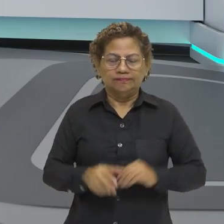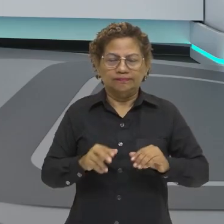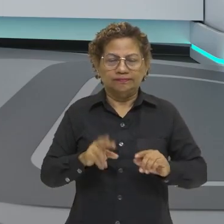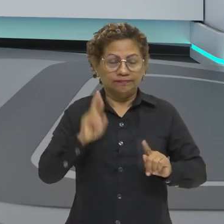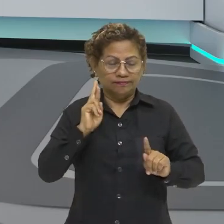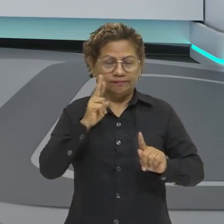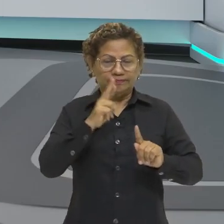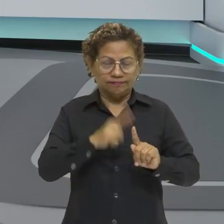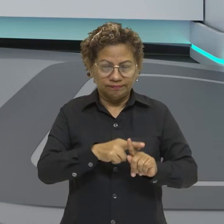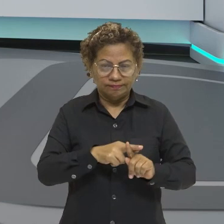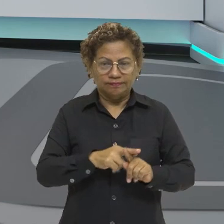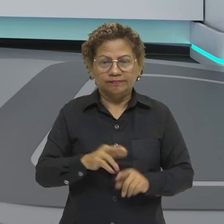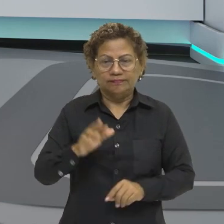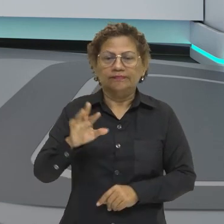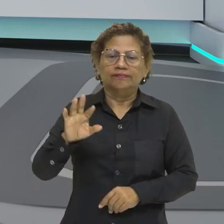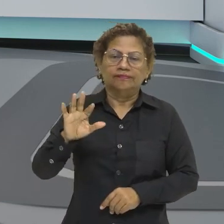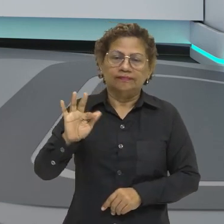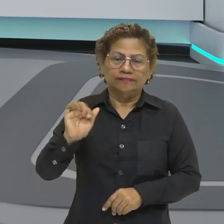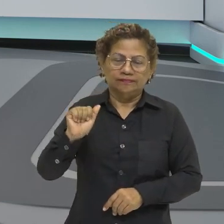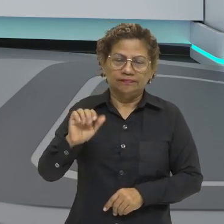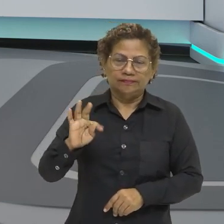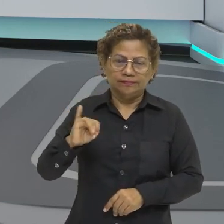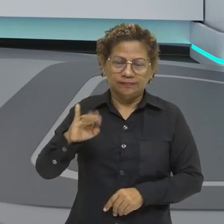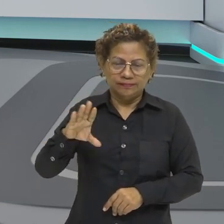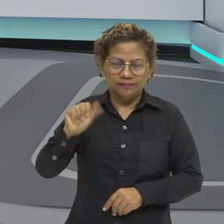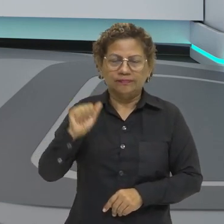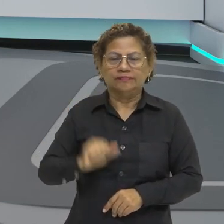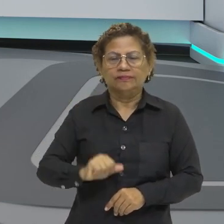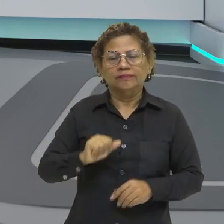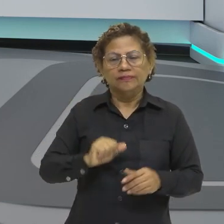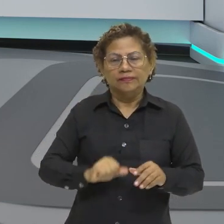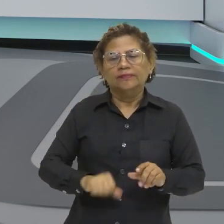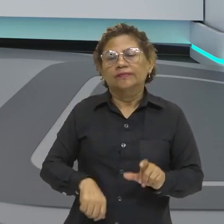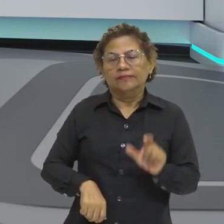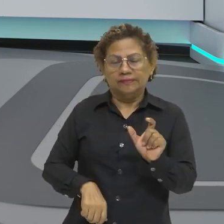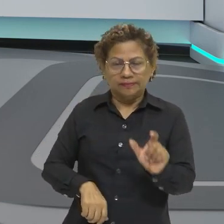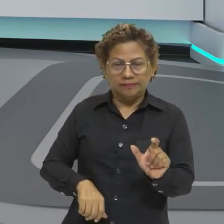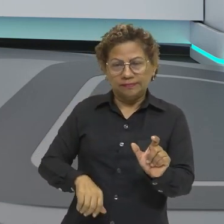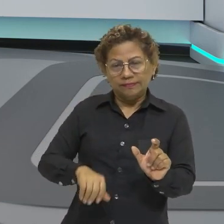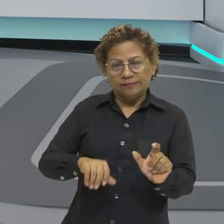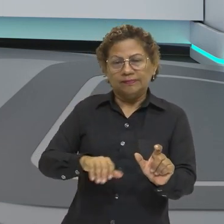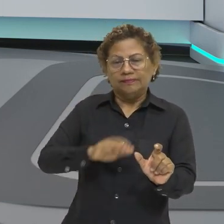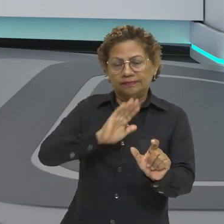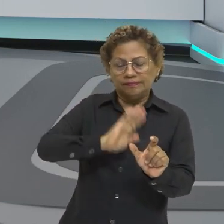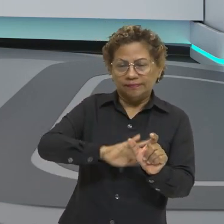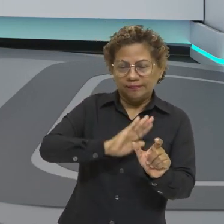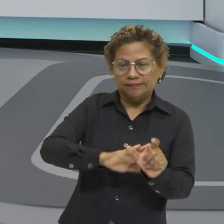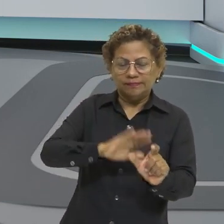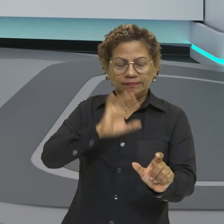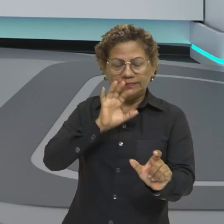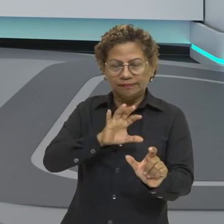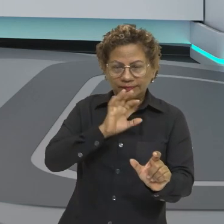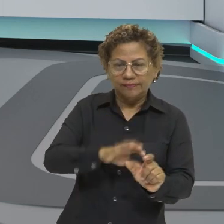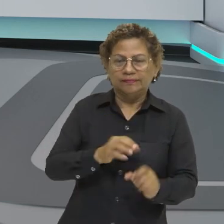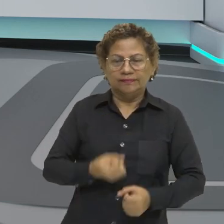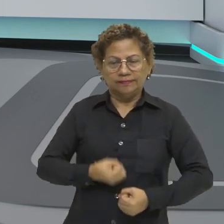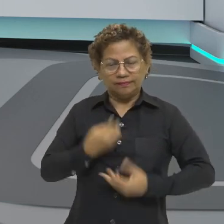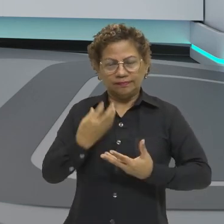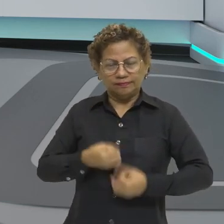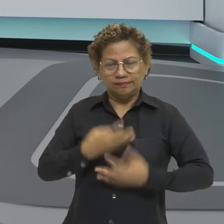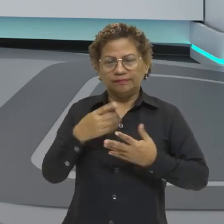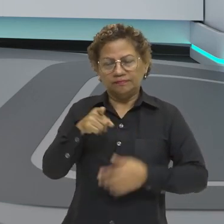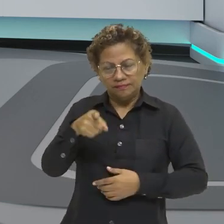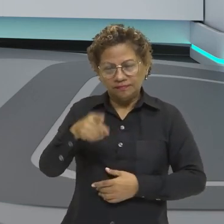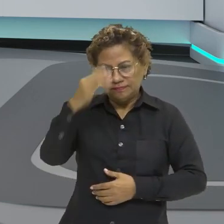referencial, a fática, a conativa, a referencial, a metalinguística, né? A poética. Então, espero que